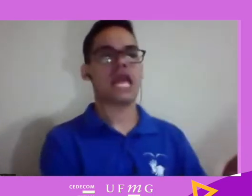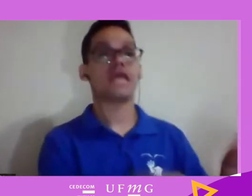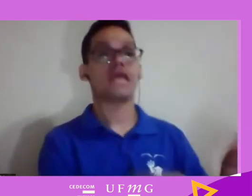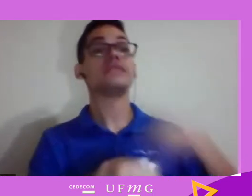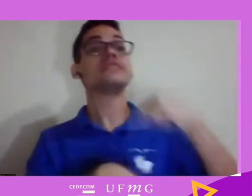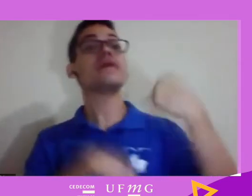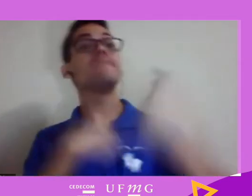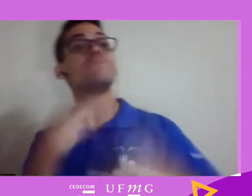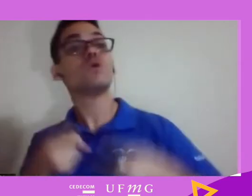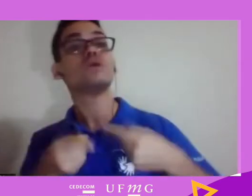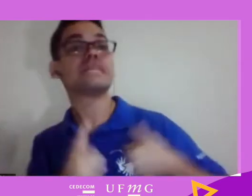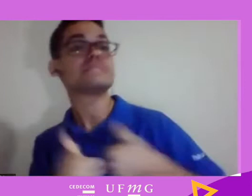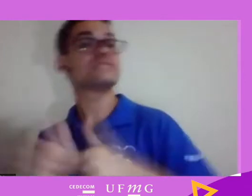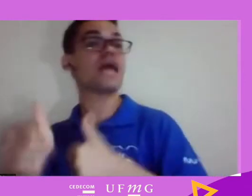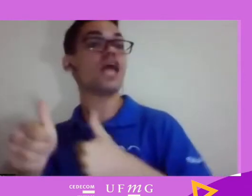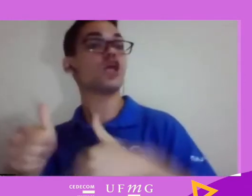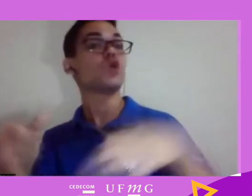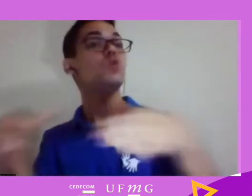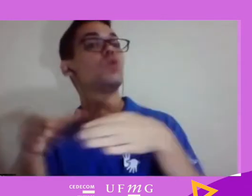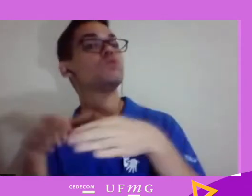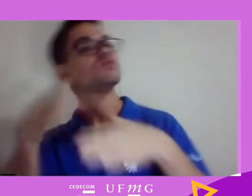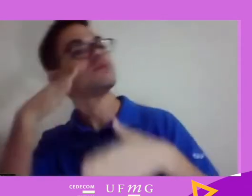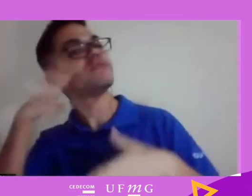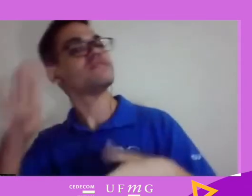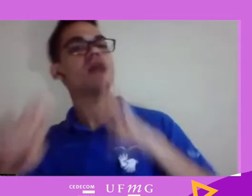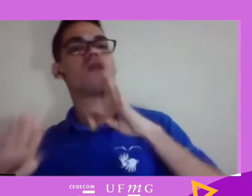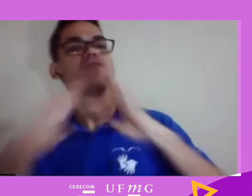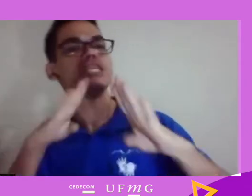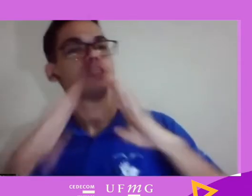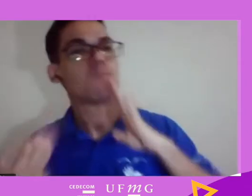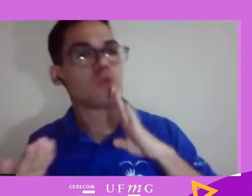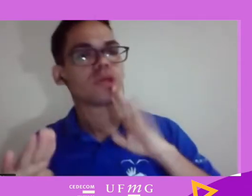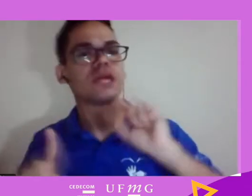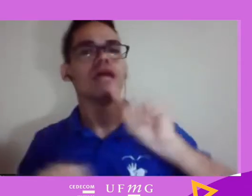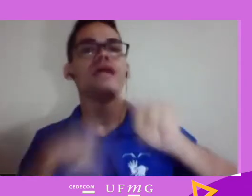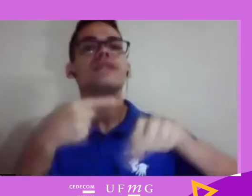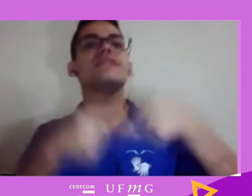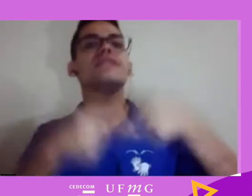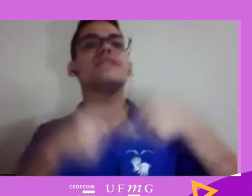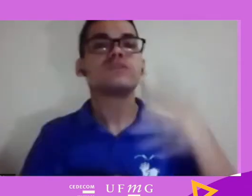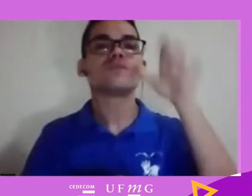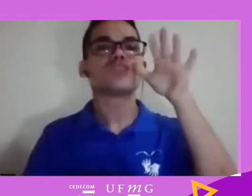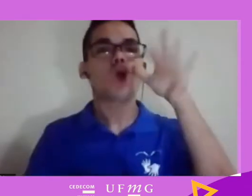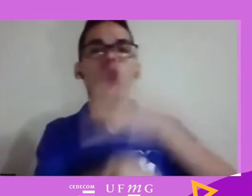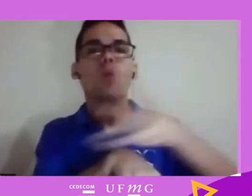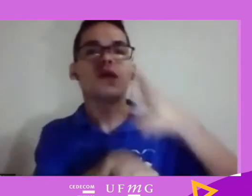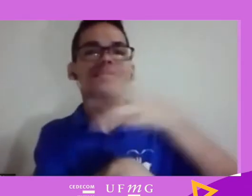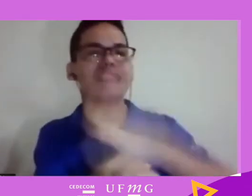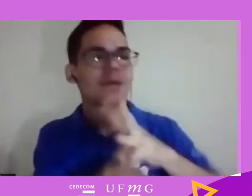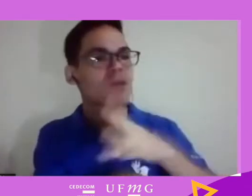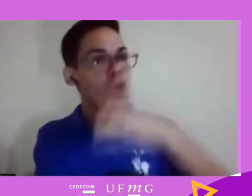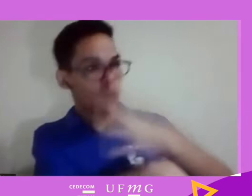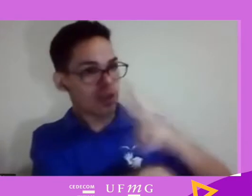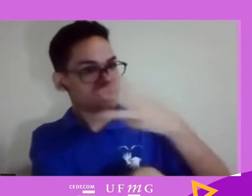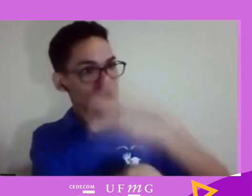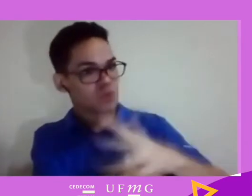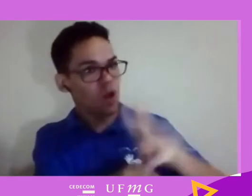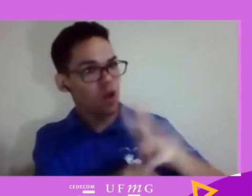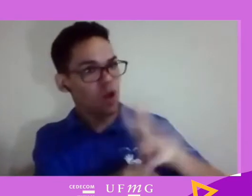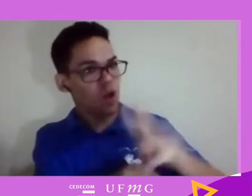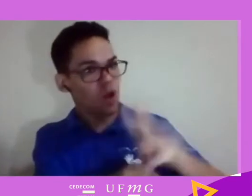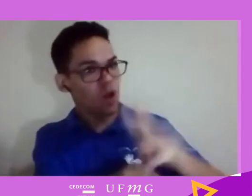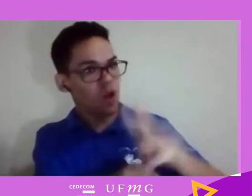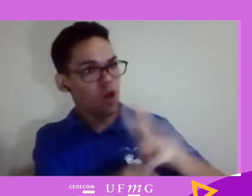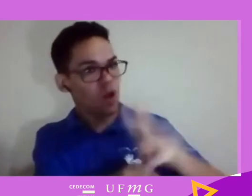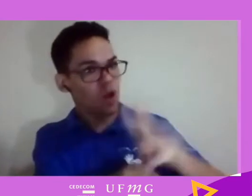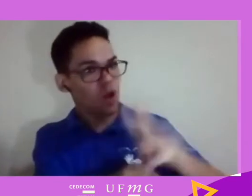no Facebook. Atinge os disparos em massa de grupos públicos no WhatsApp. Isso é uma coisa